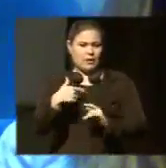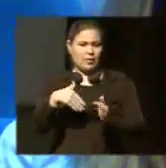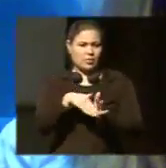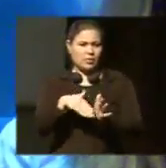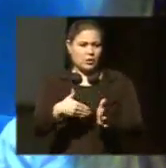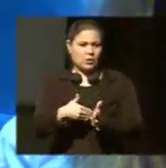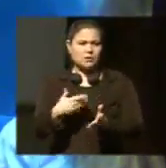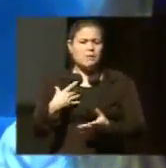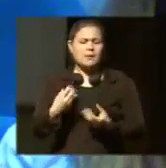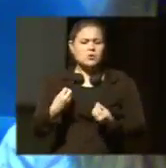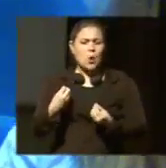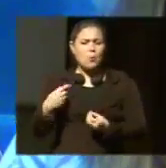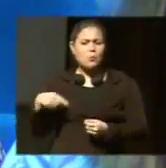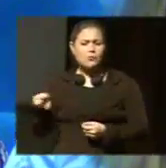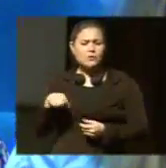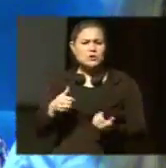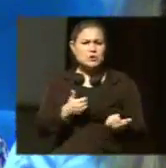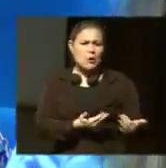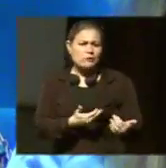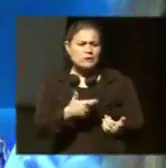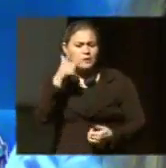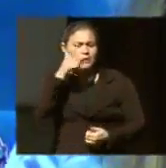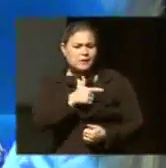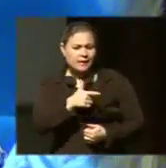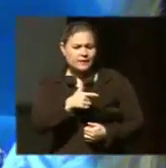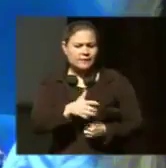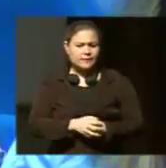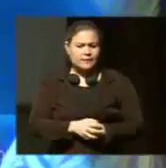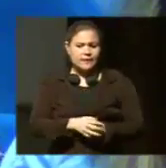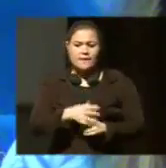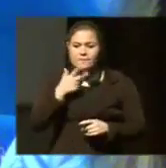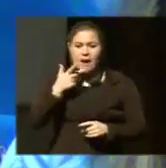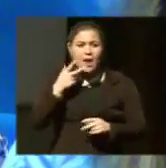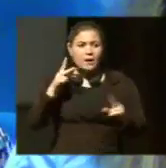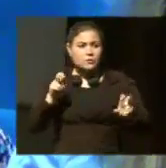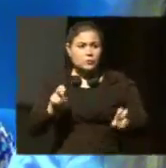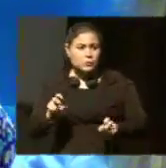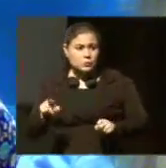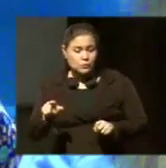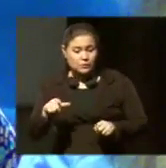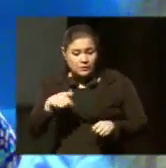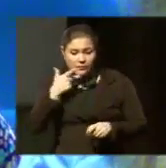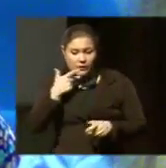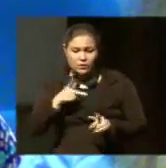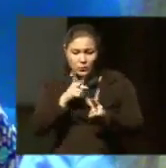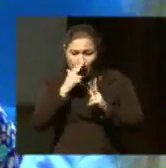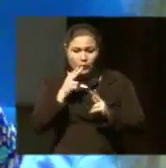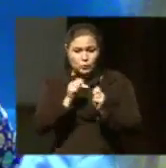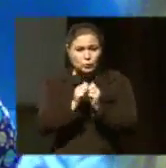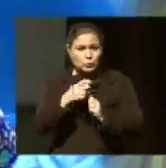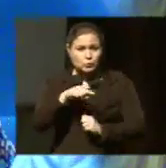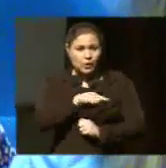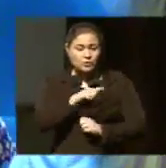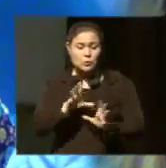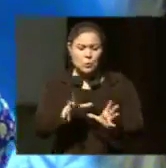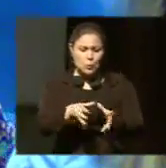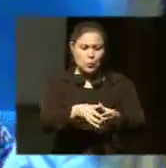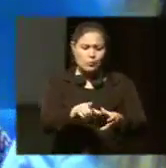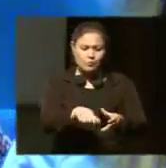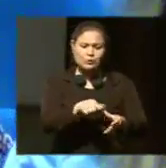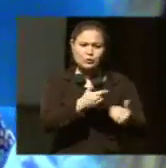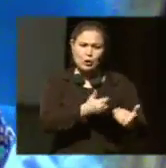como que vocês jovens conseguem falar disso que vocês estão falando aqui com a gente, no grupo de jovens,